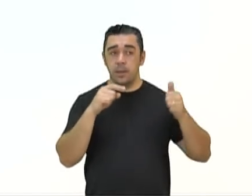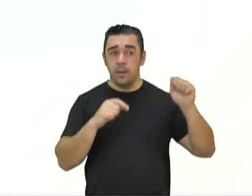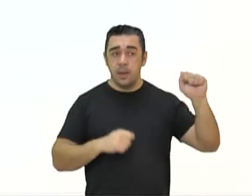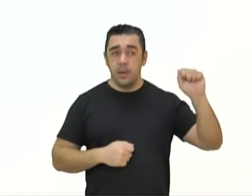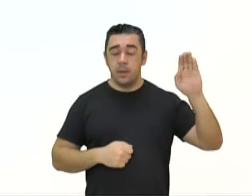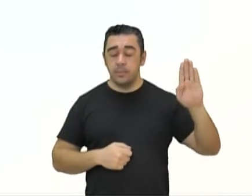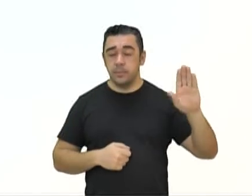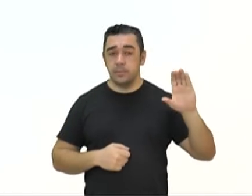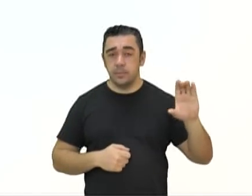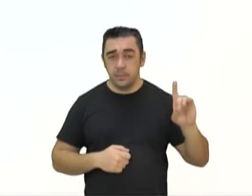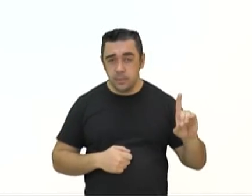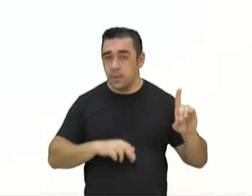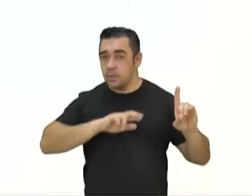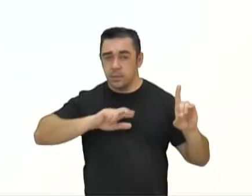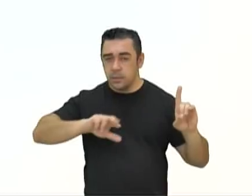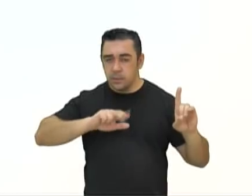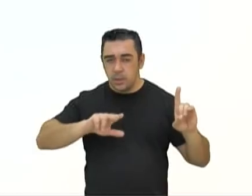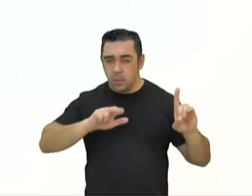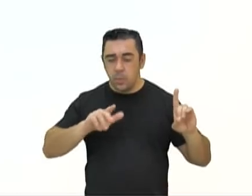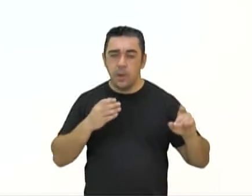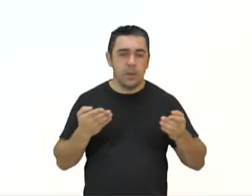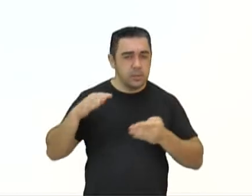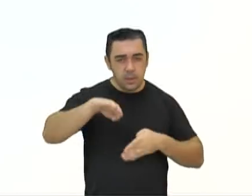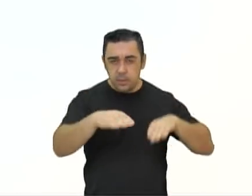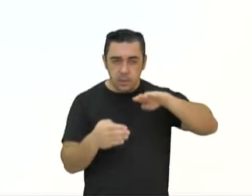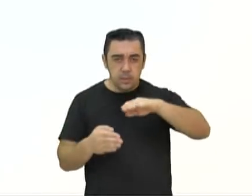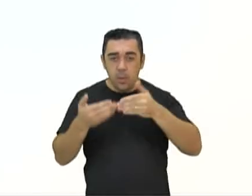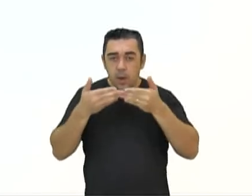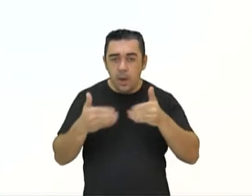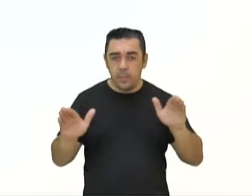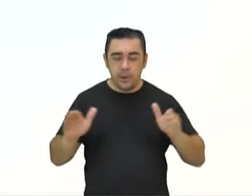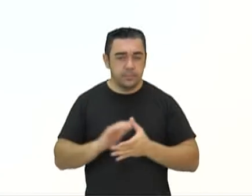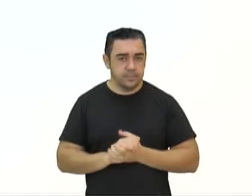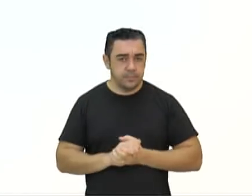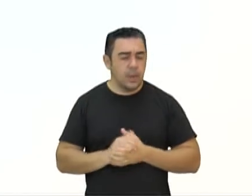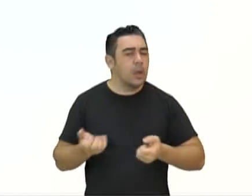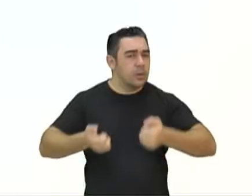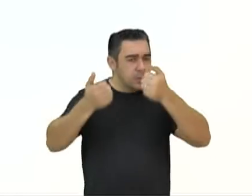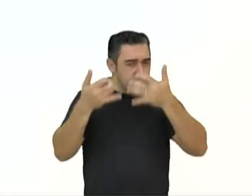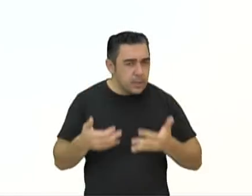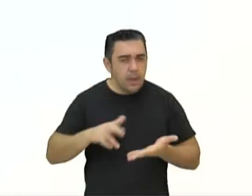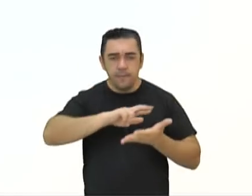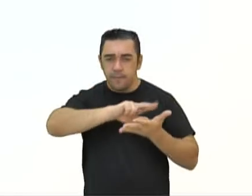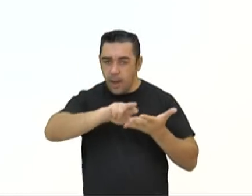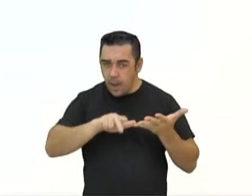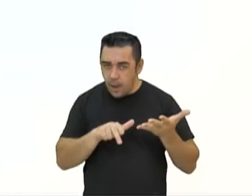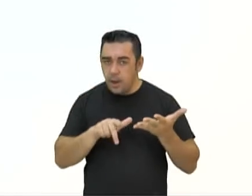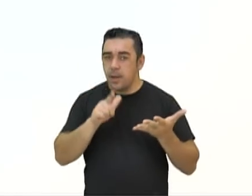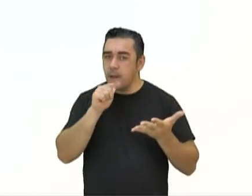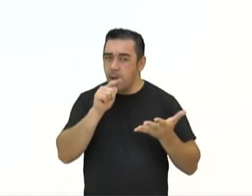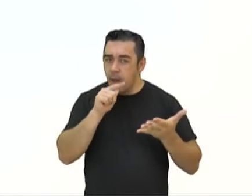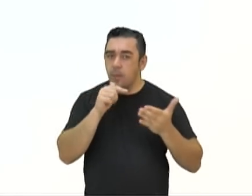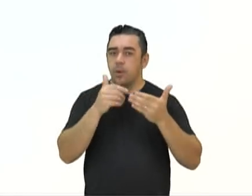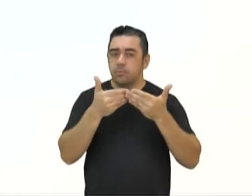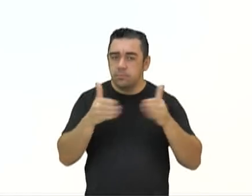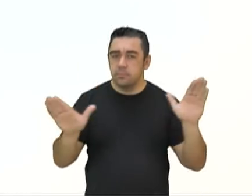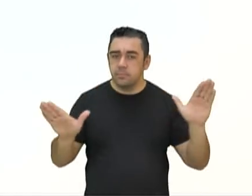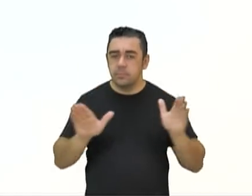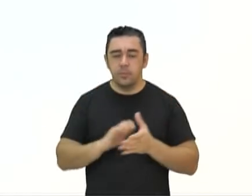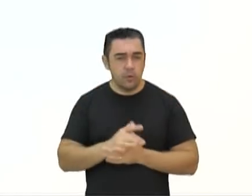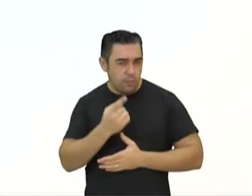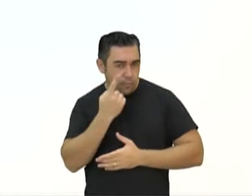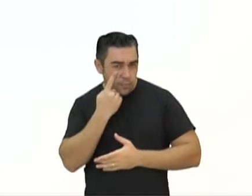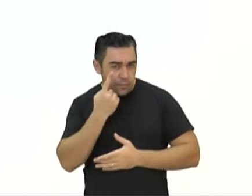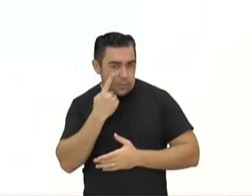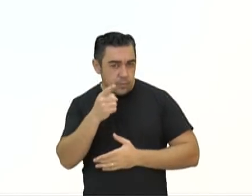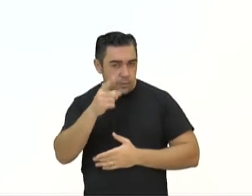à natação em águas abertas? Eu falei várias coisas para vocês aqui sobre a natação em águas abertas. Então vamos ver